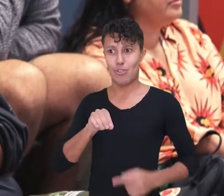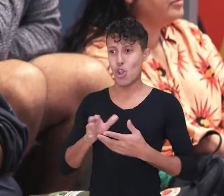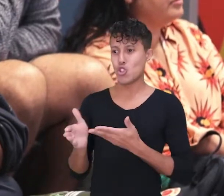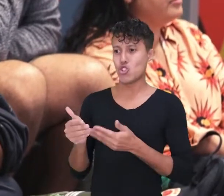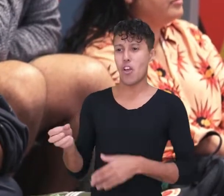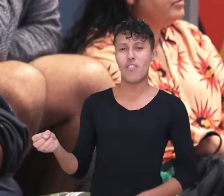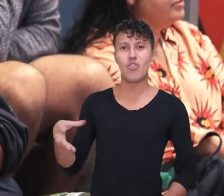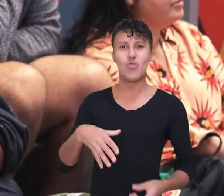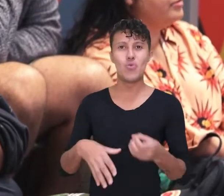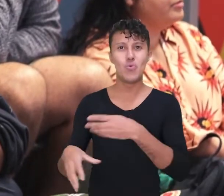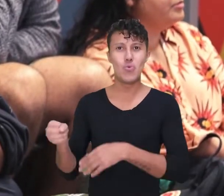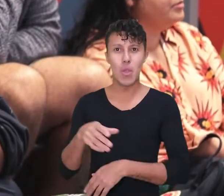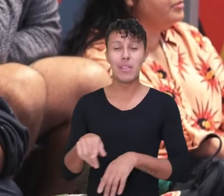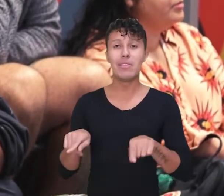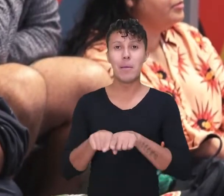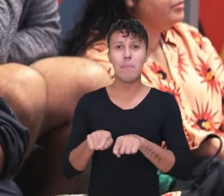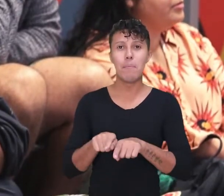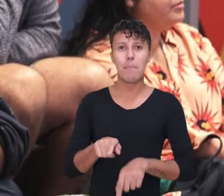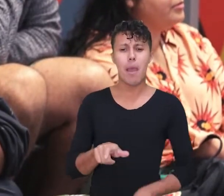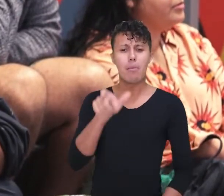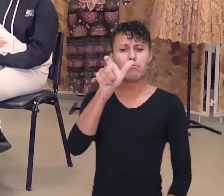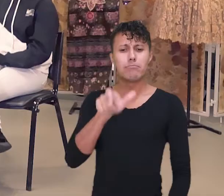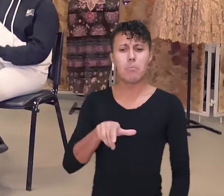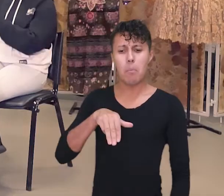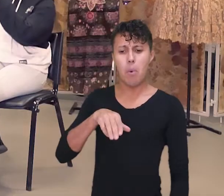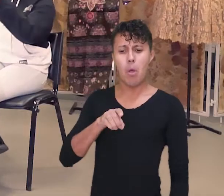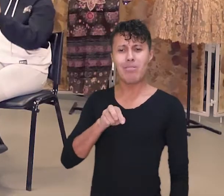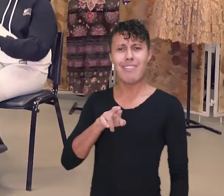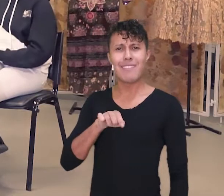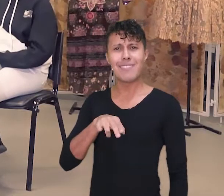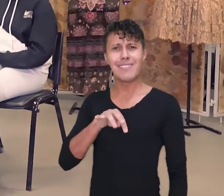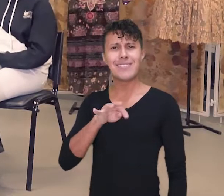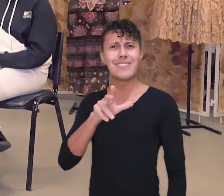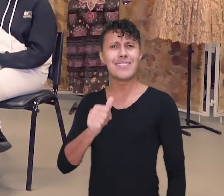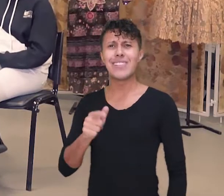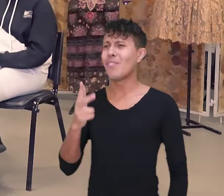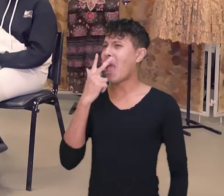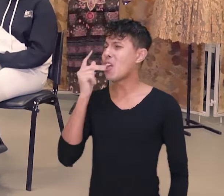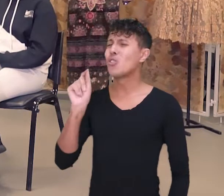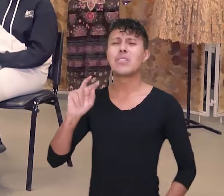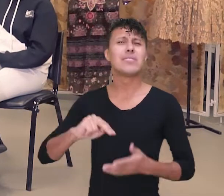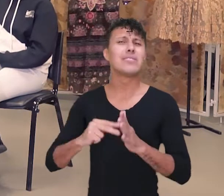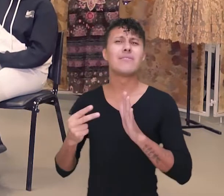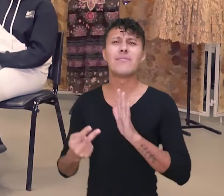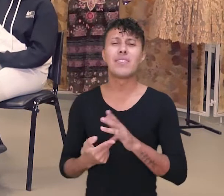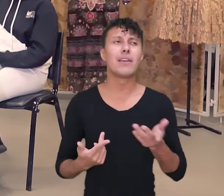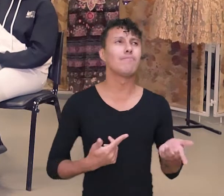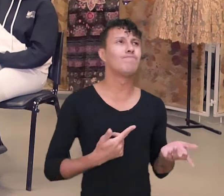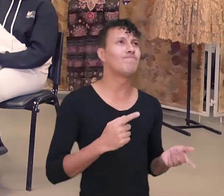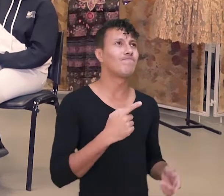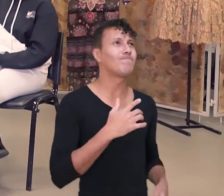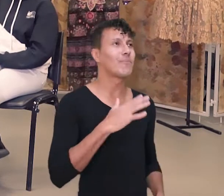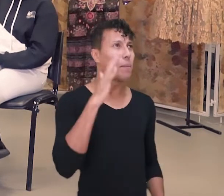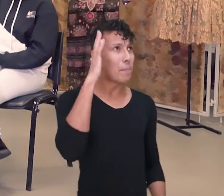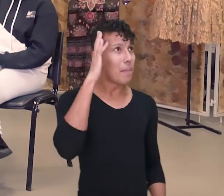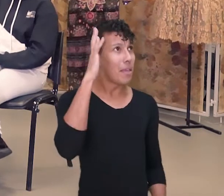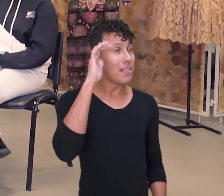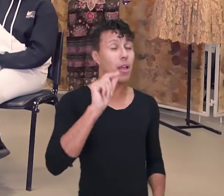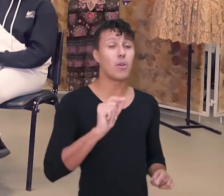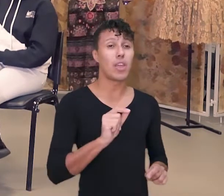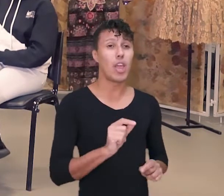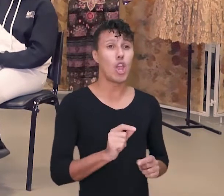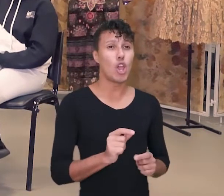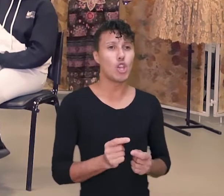ou jovens modernos, jovens modernistas. O que que vem na sua cabeça? Sim, quando a gente tá pensar o